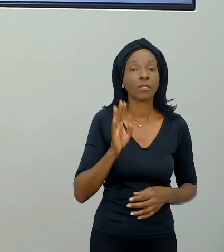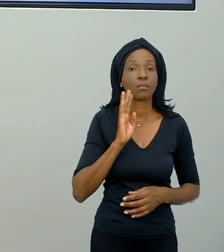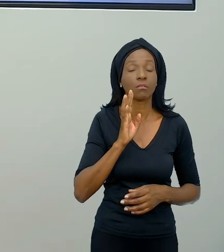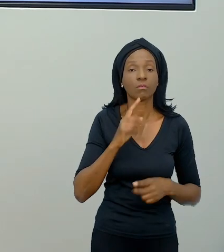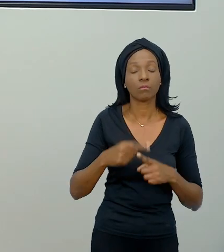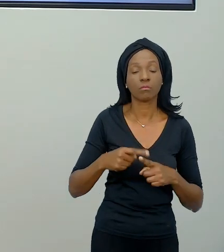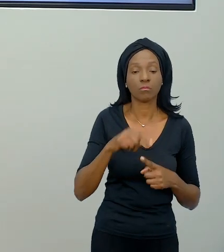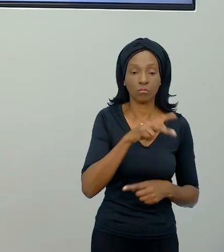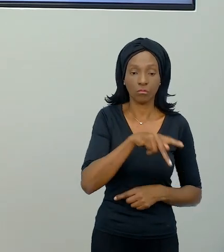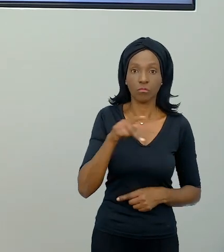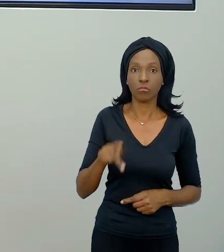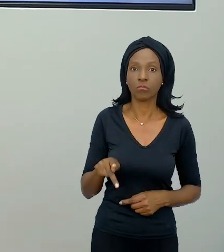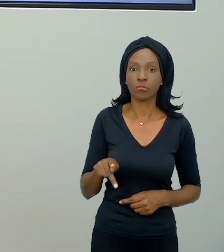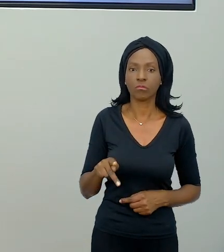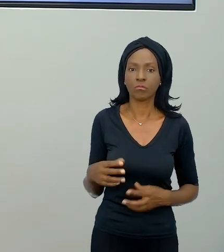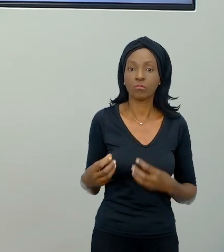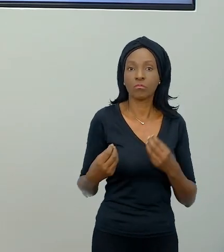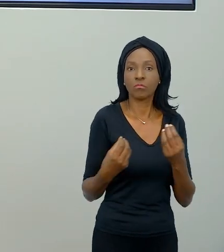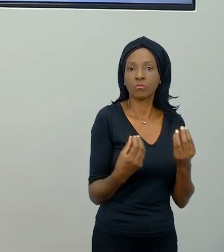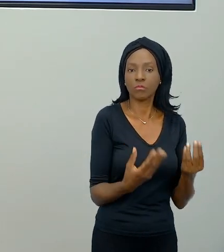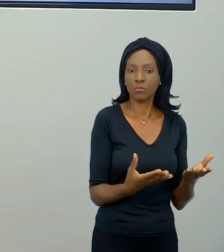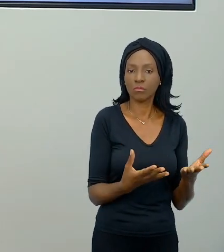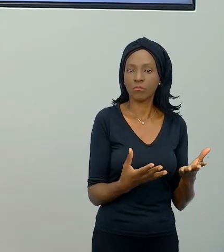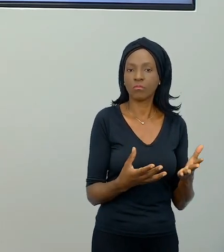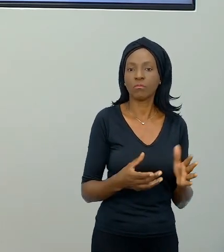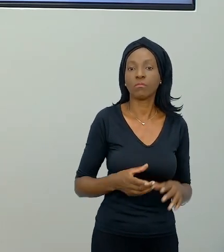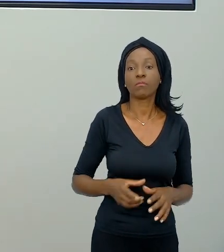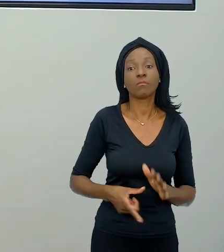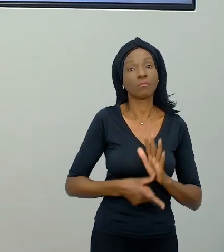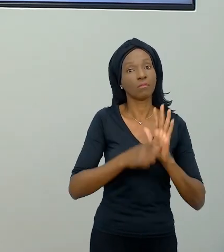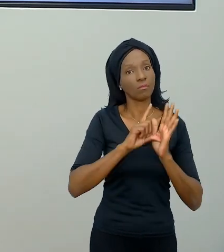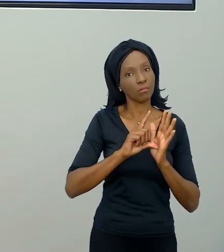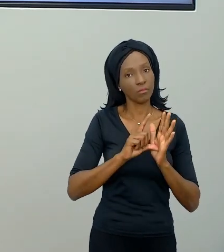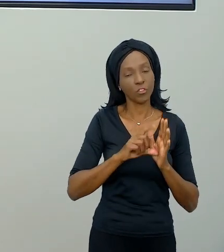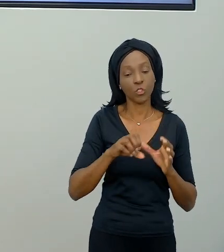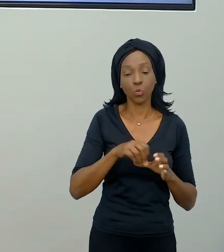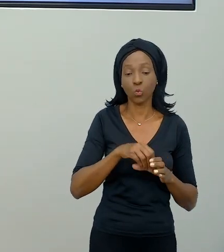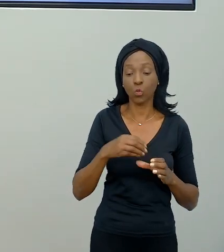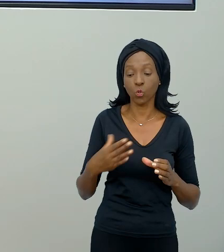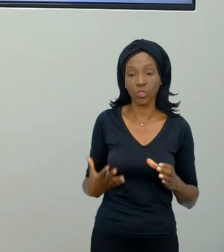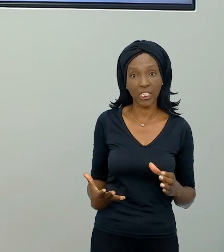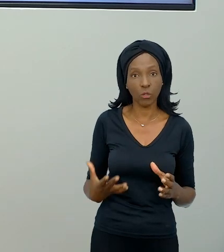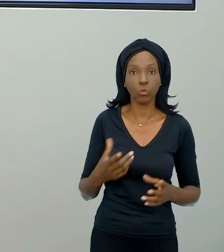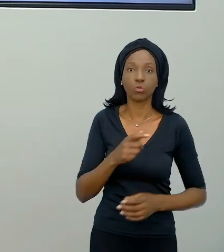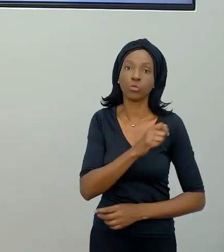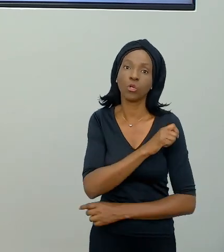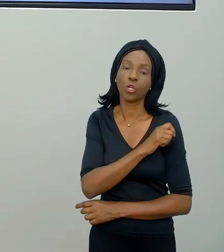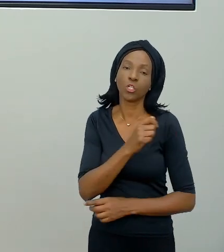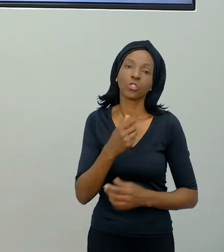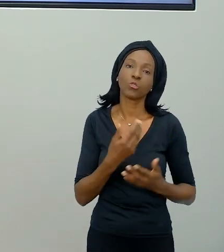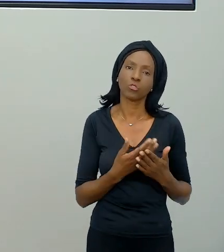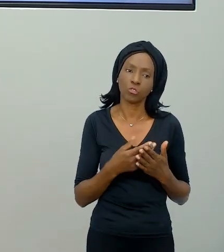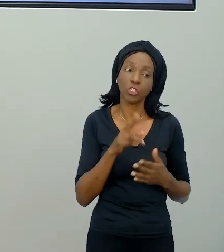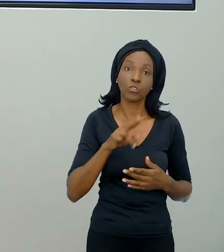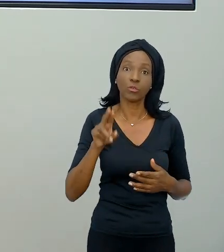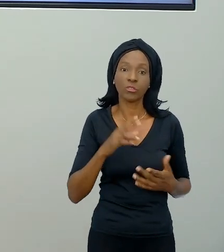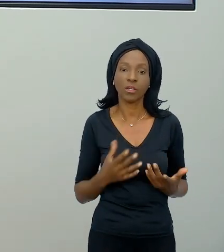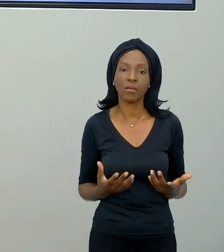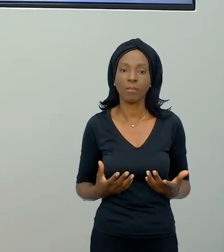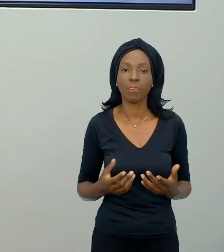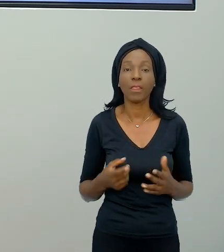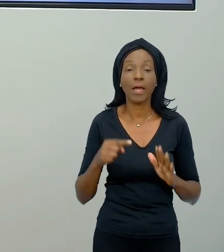já entregue de forma antecipada os conteúdos que os estudantes estudarão. Então,